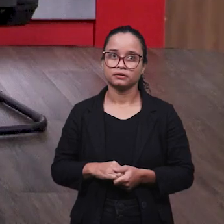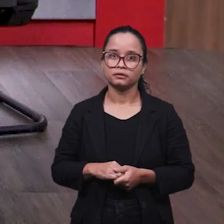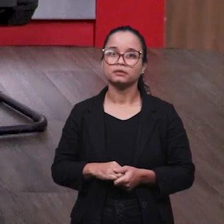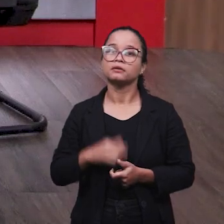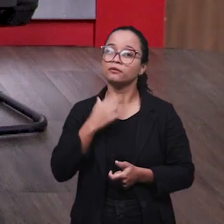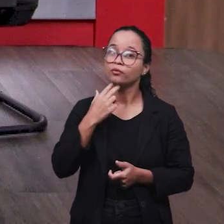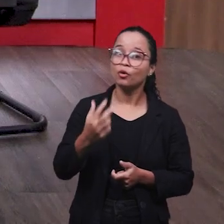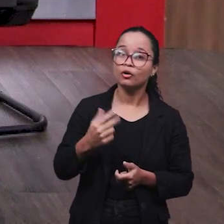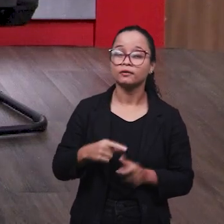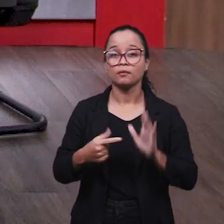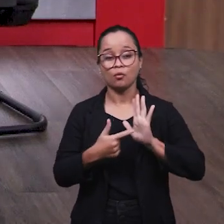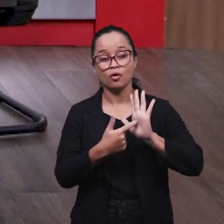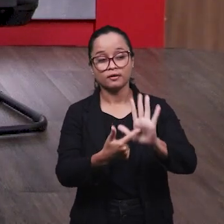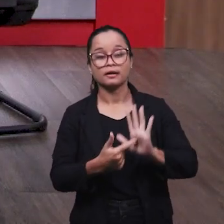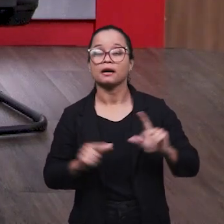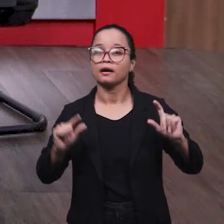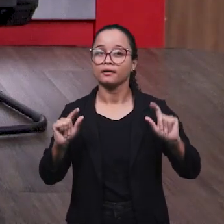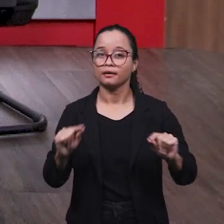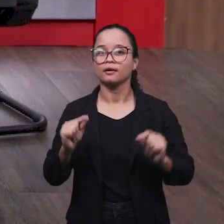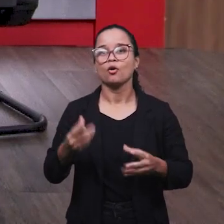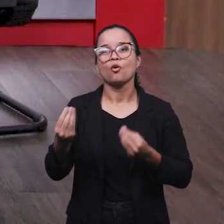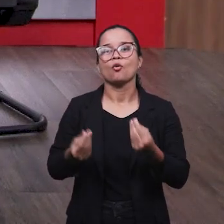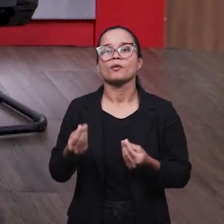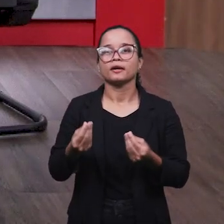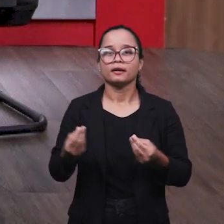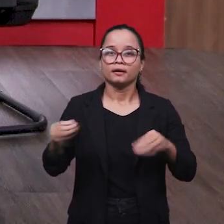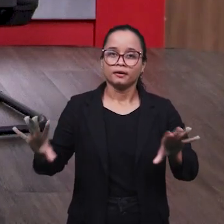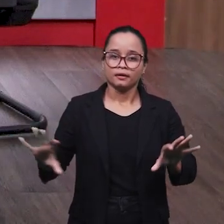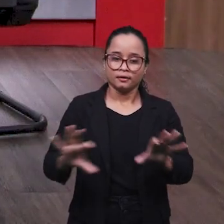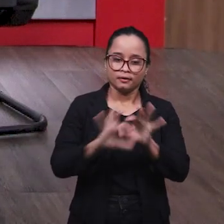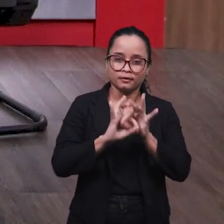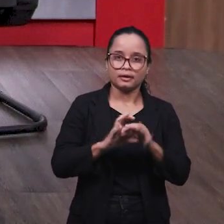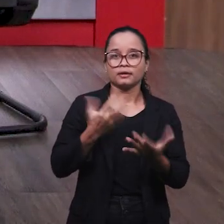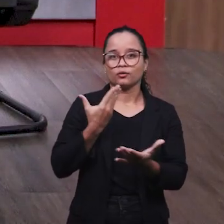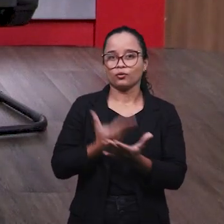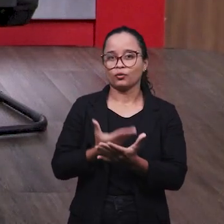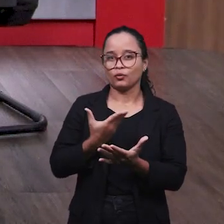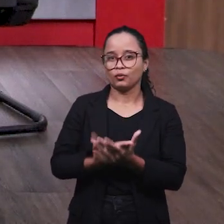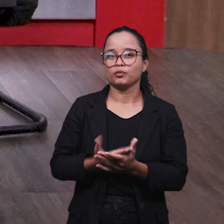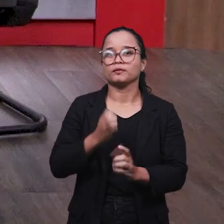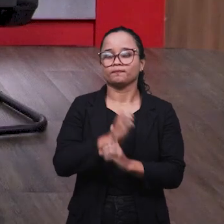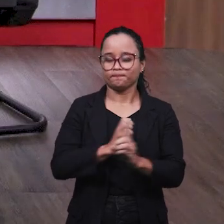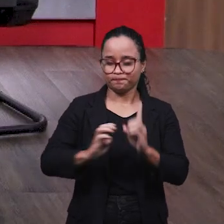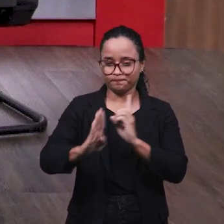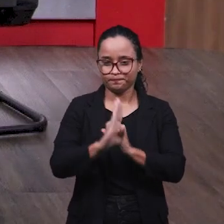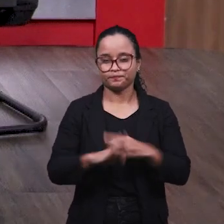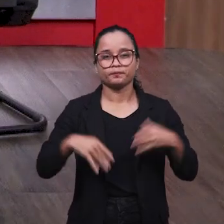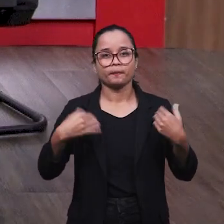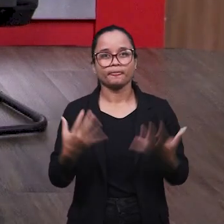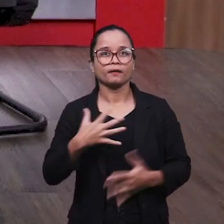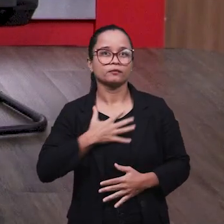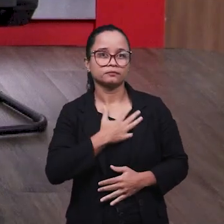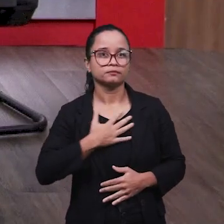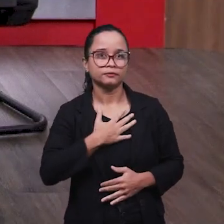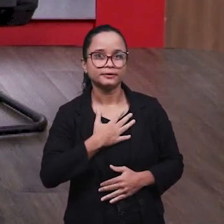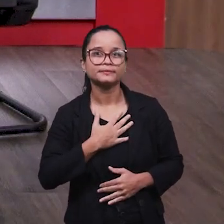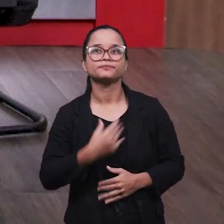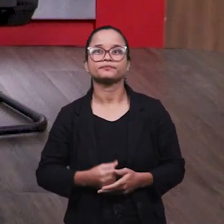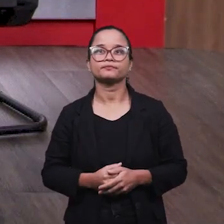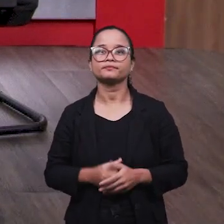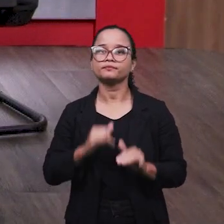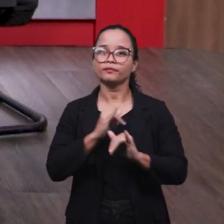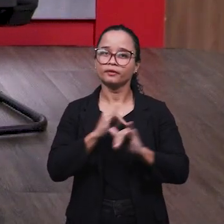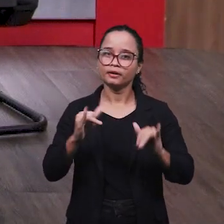voz, e mostrar assim como eles são integrados até no estudo da escola bíblica dominical. Então eu gostaria sim de contar